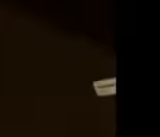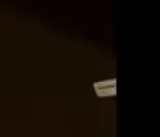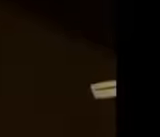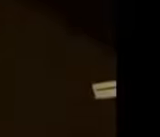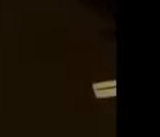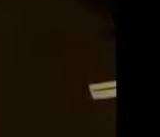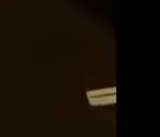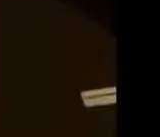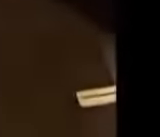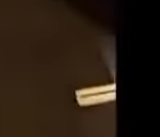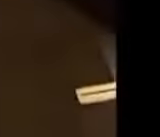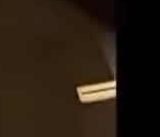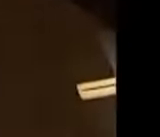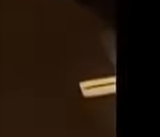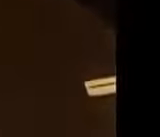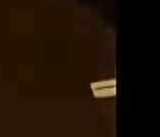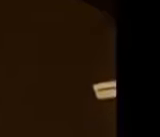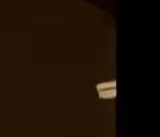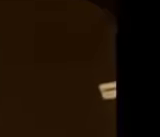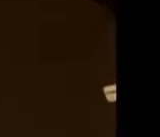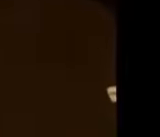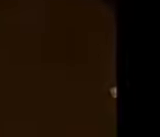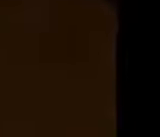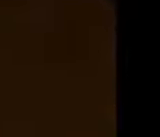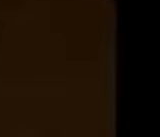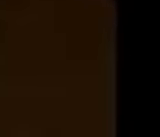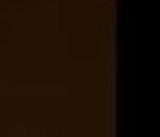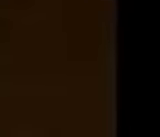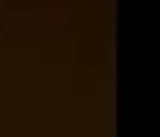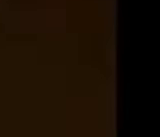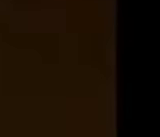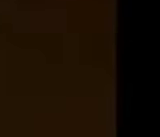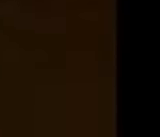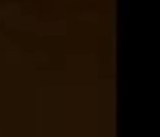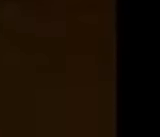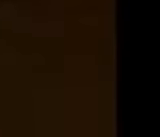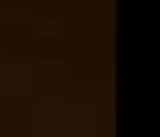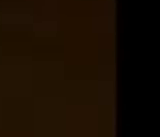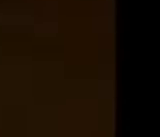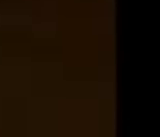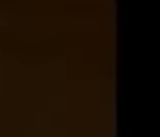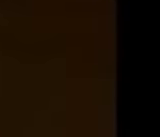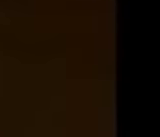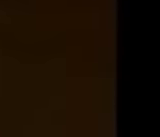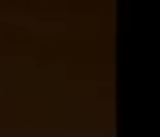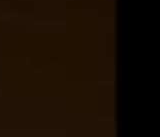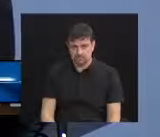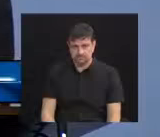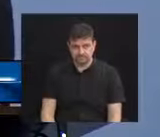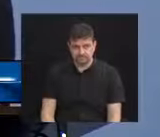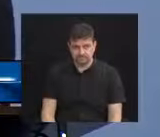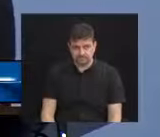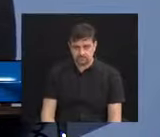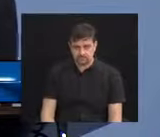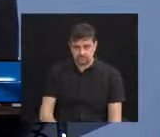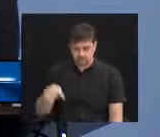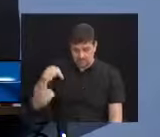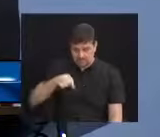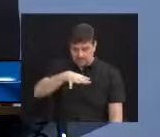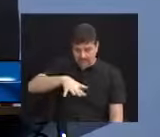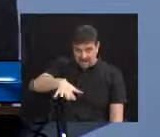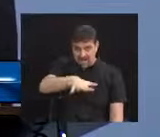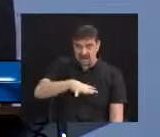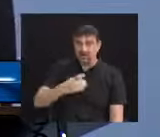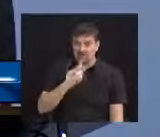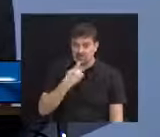disponibilizada para aqueles que têm orientação médica o município tem cinco casos confirmados da doença neste aqui a região de campinas já